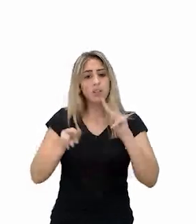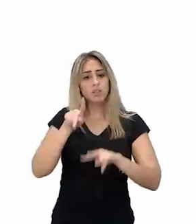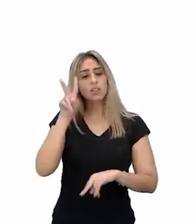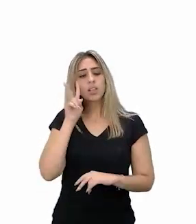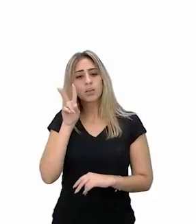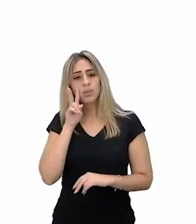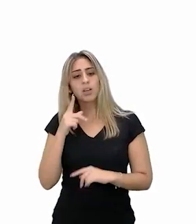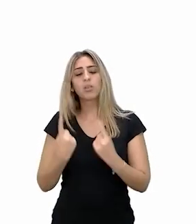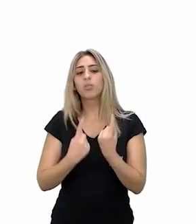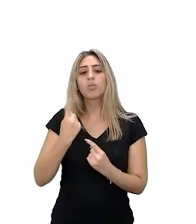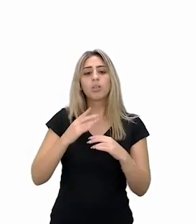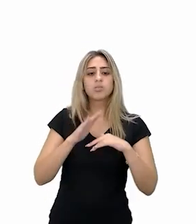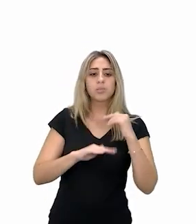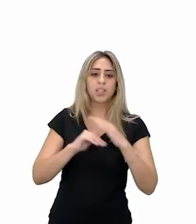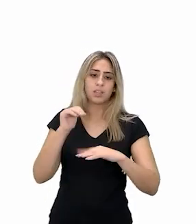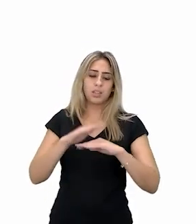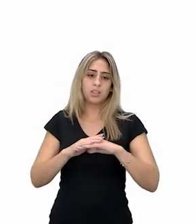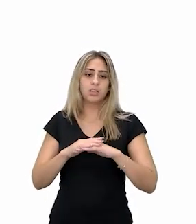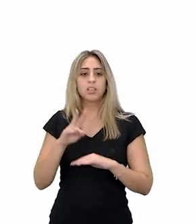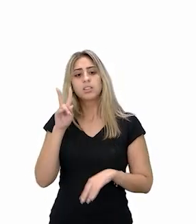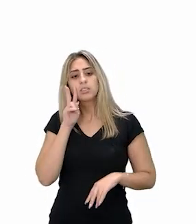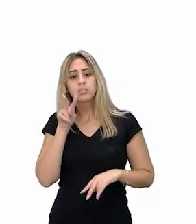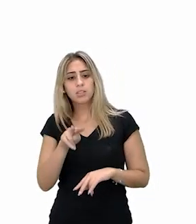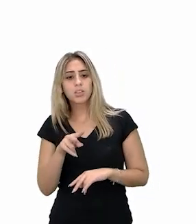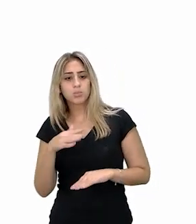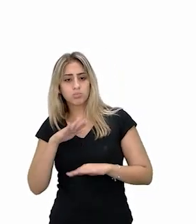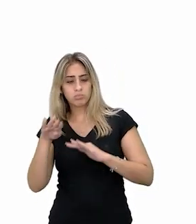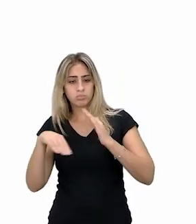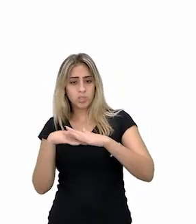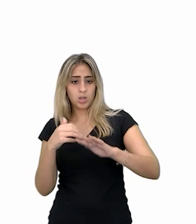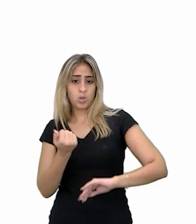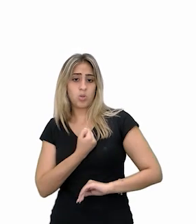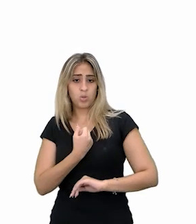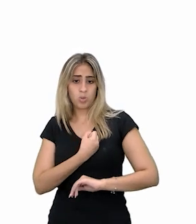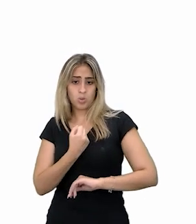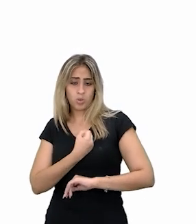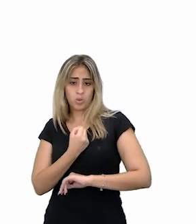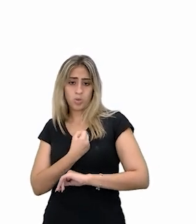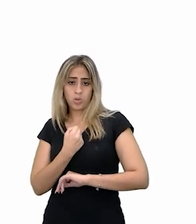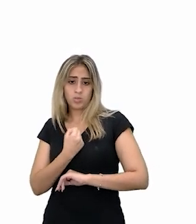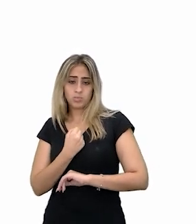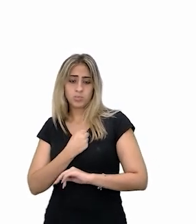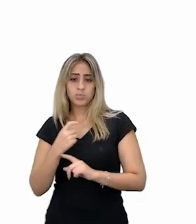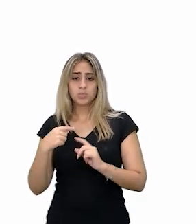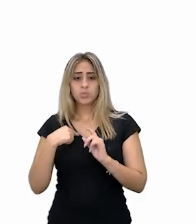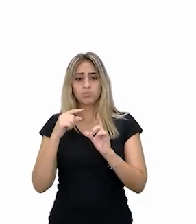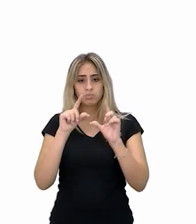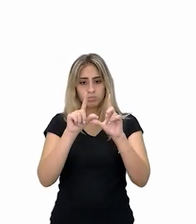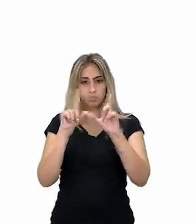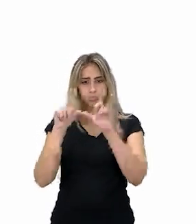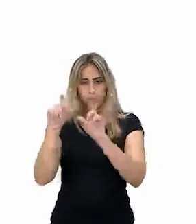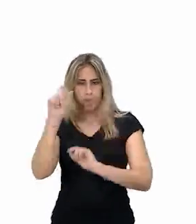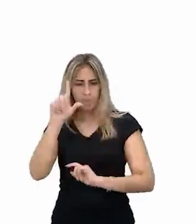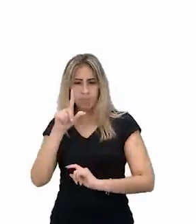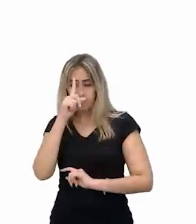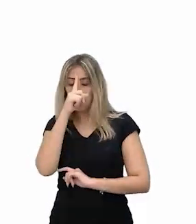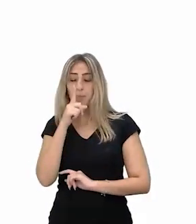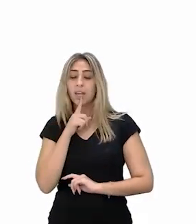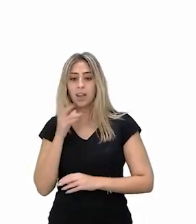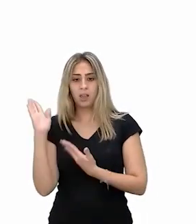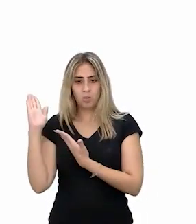lembrar quais são essas habilidades. Tá vendo aqui embaixo esses números nos quadrados amarelos? Eles